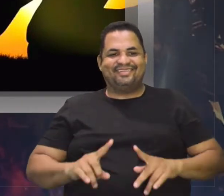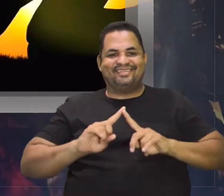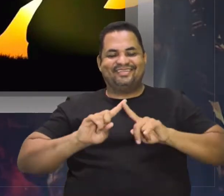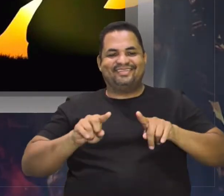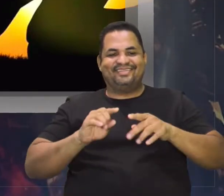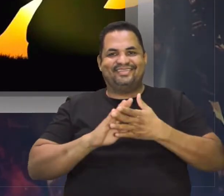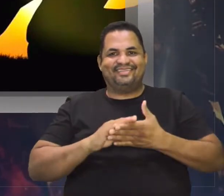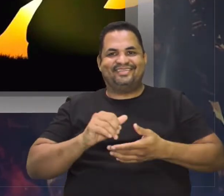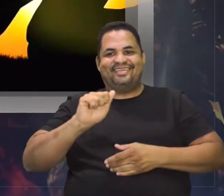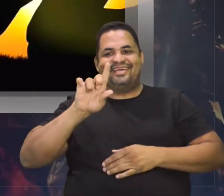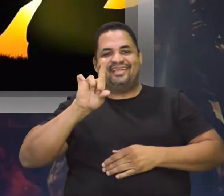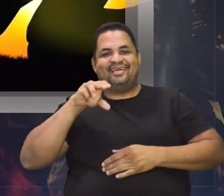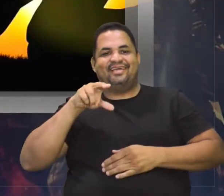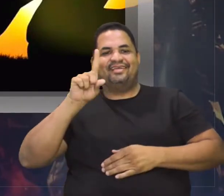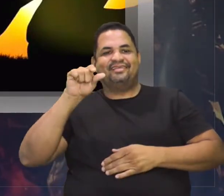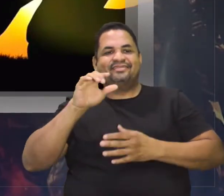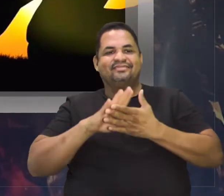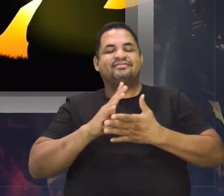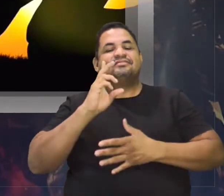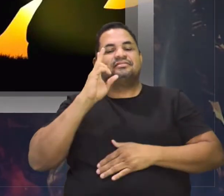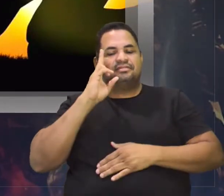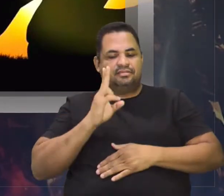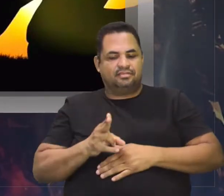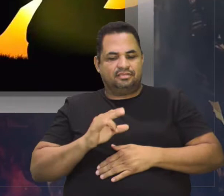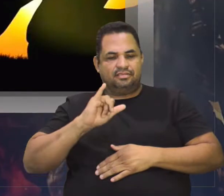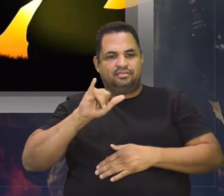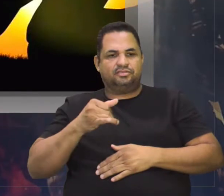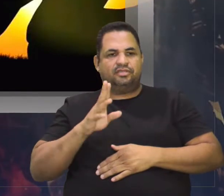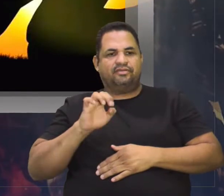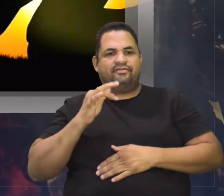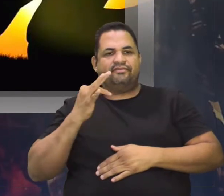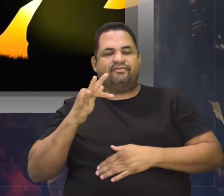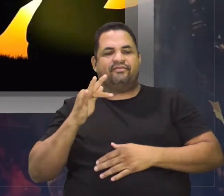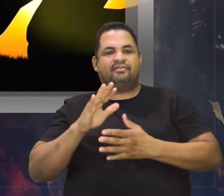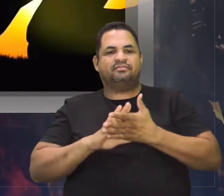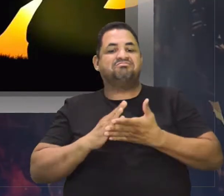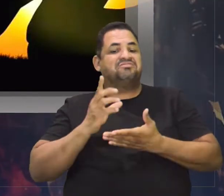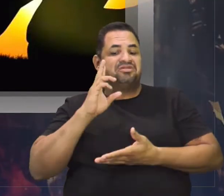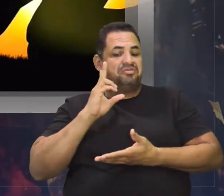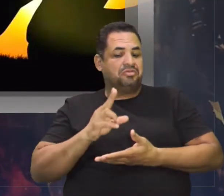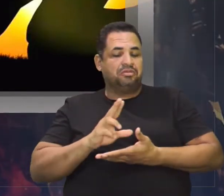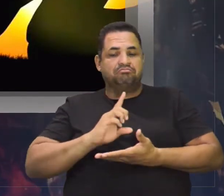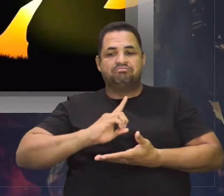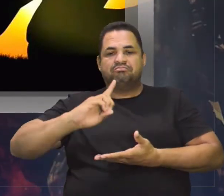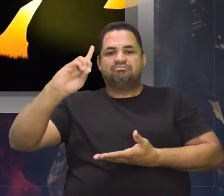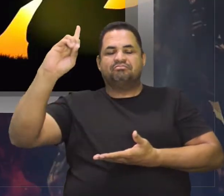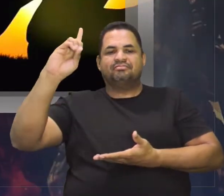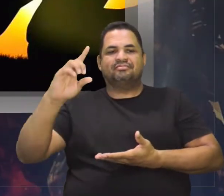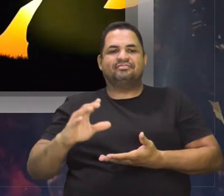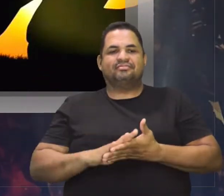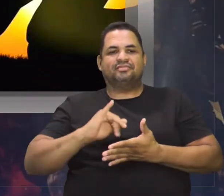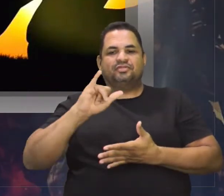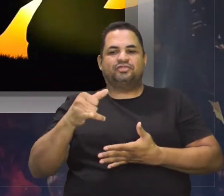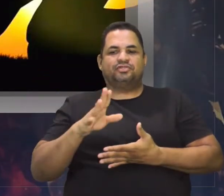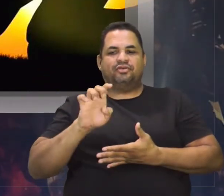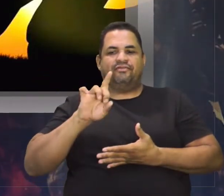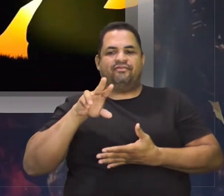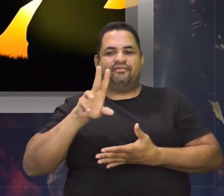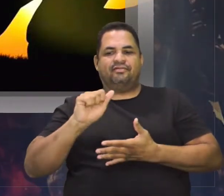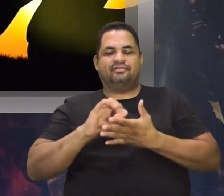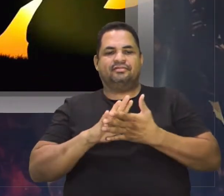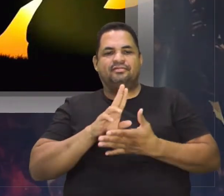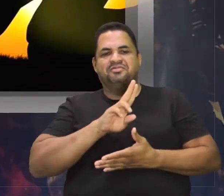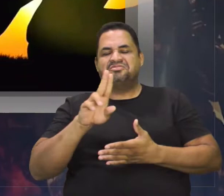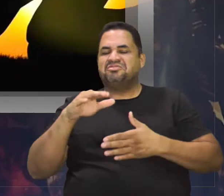Alá é o mesmo Javé, é o mesmo Deus, é o mesmo Jeová, ou seja lá o nome